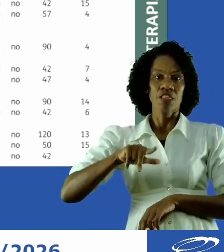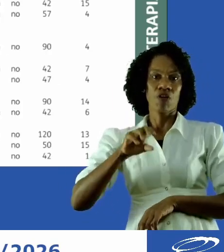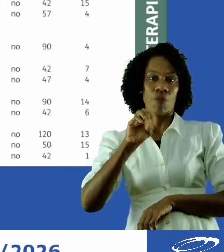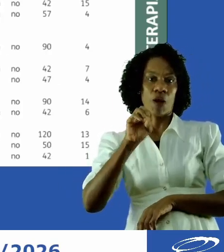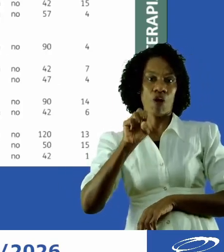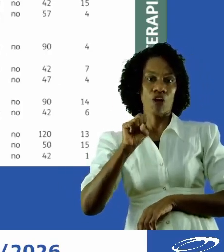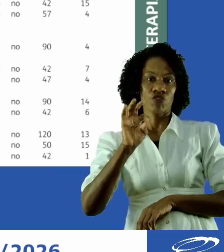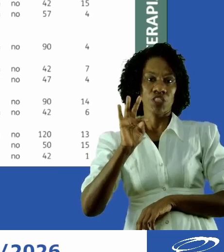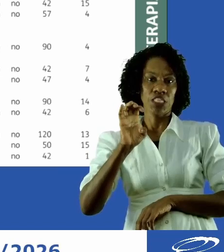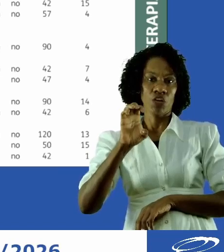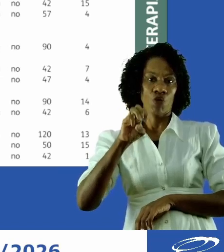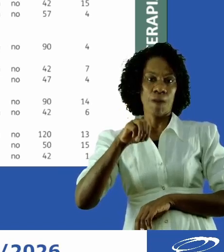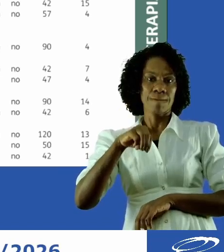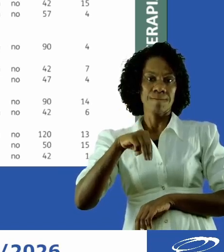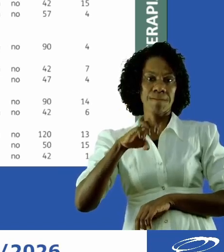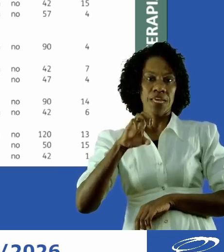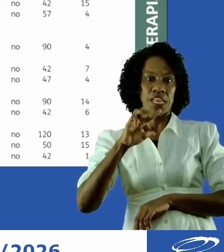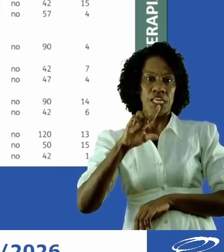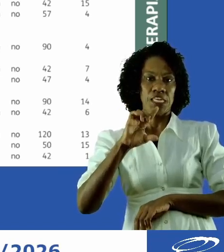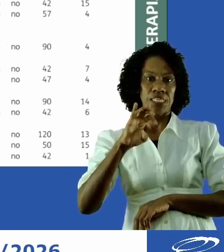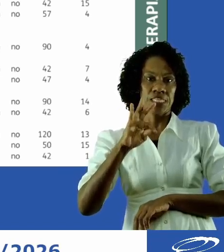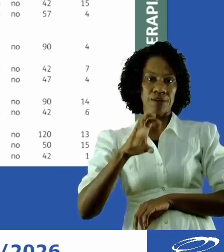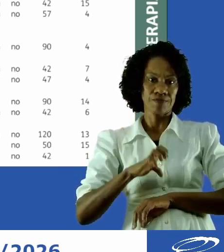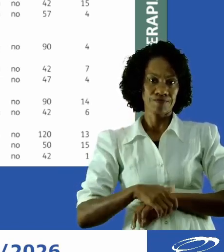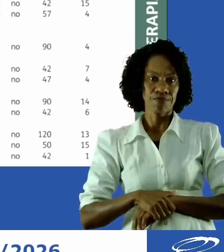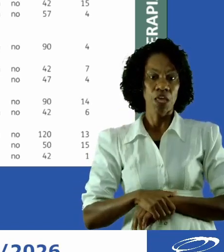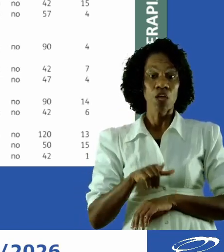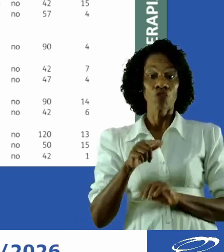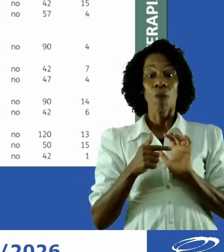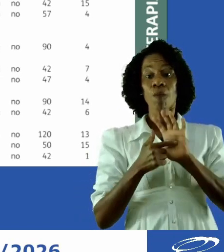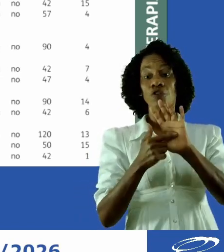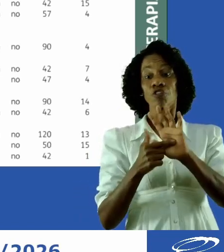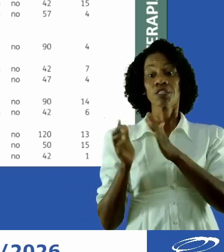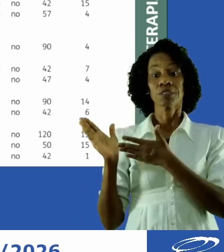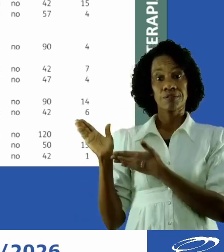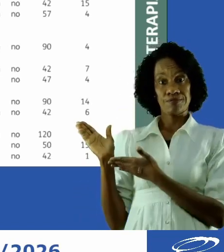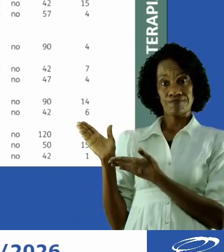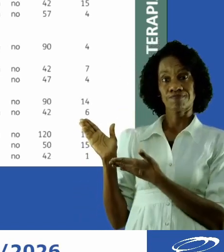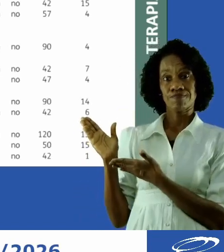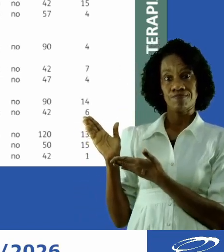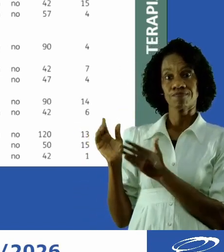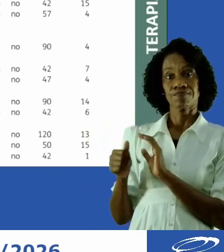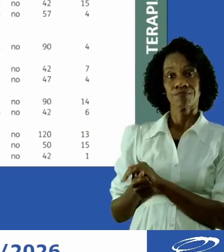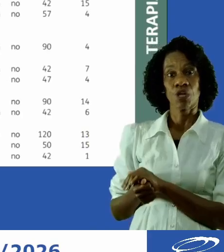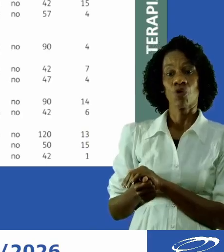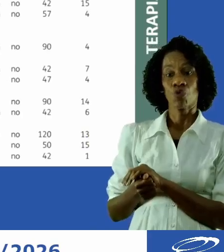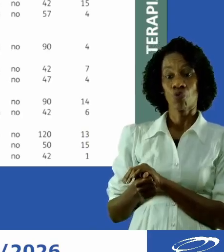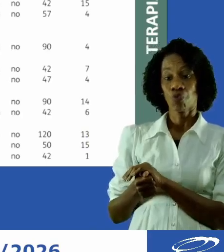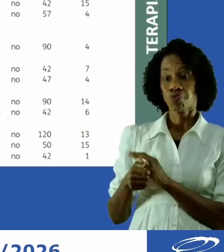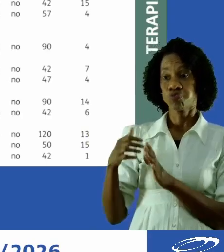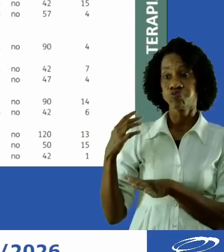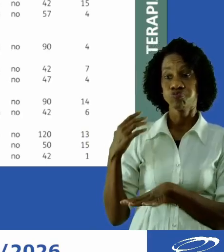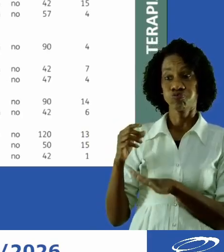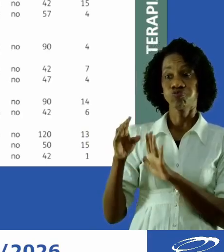mostrei muito, eu coloquei essa tabela aqui super poluída só para dizer o seguinte, ó, olha a quantidade de associações de